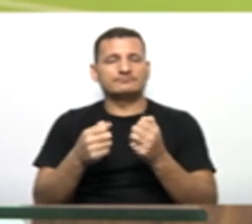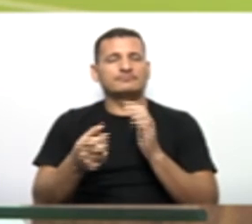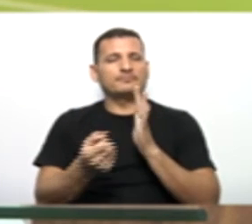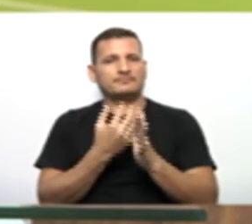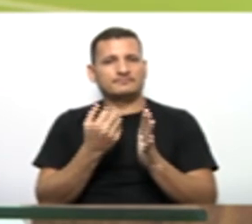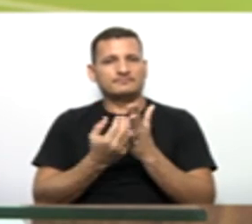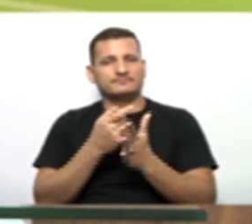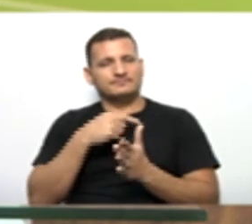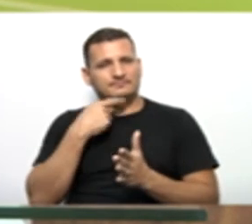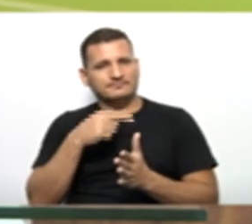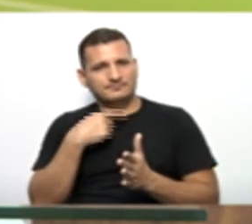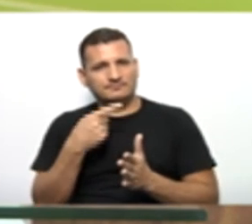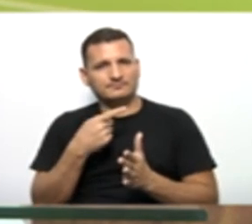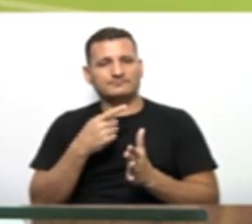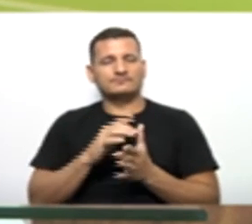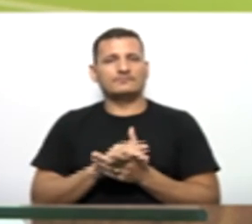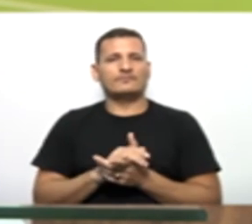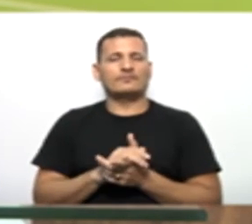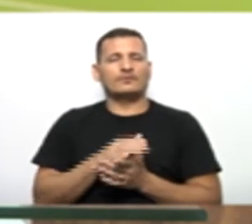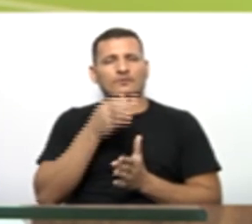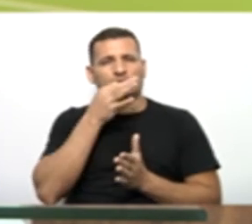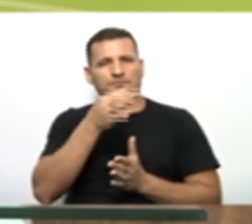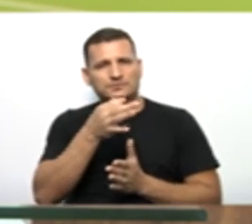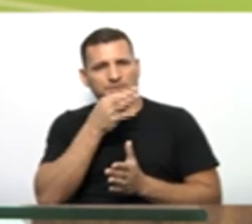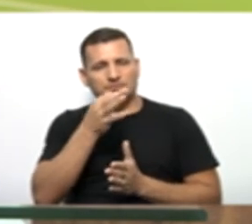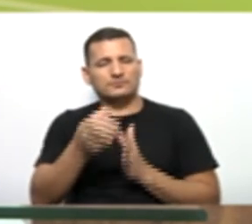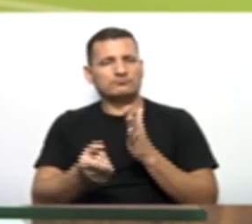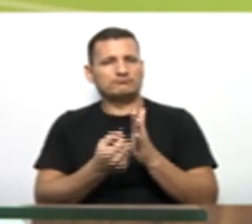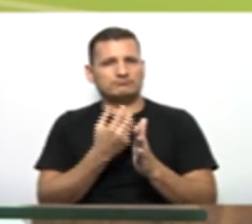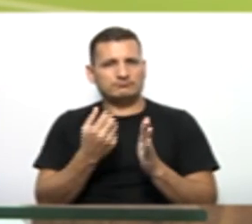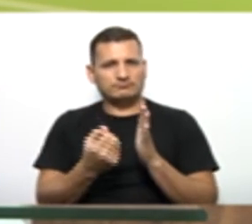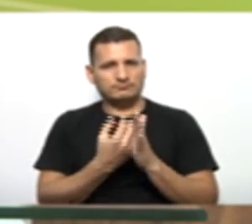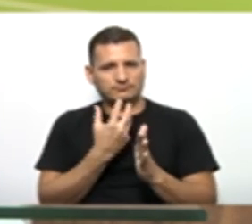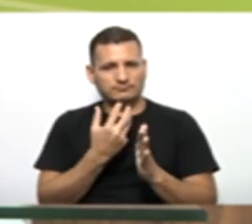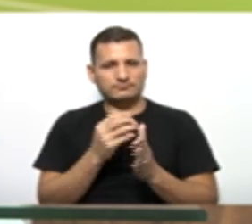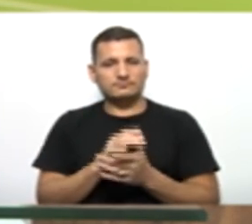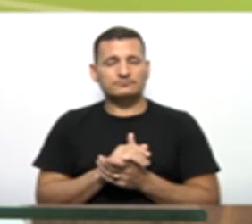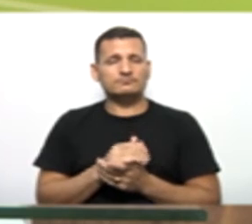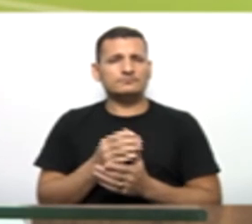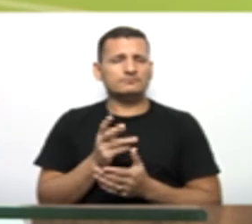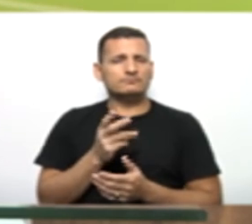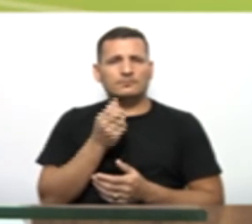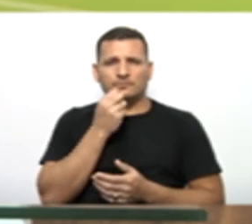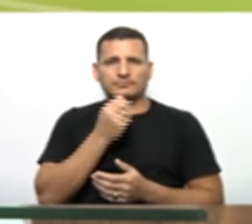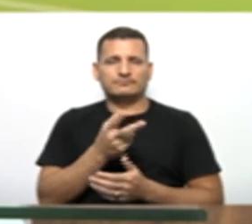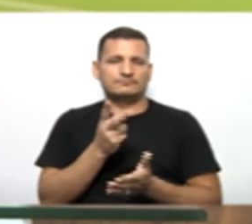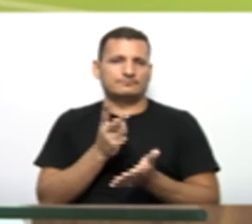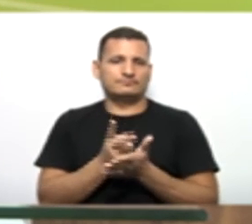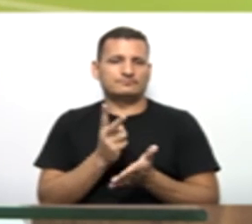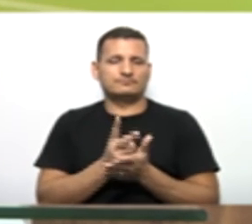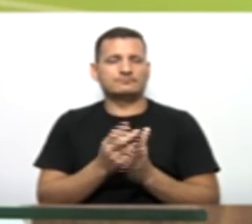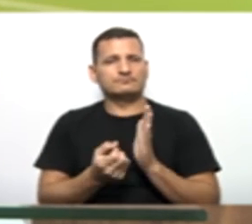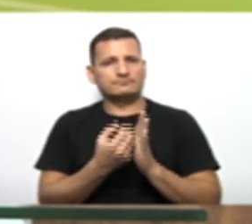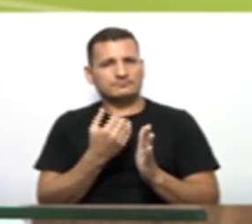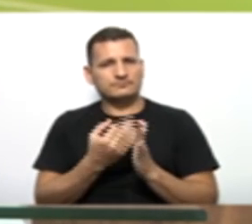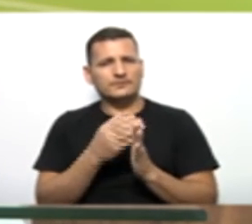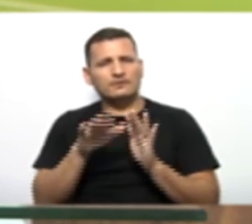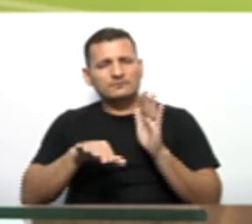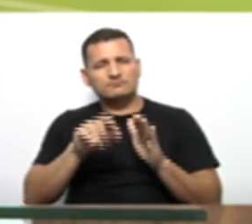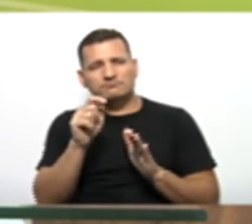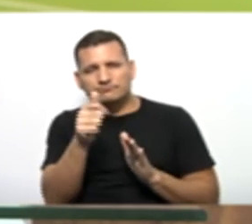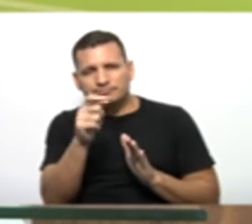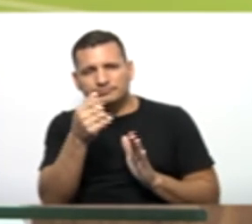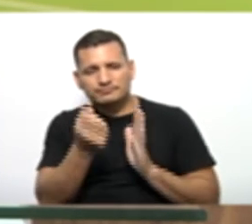as dúvidas de vocês, mandem os comentários de vocês. É sempre bom os comentários, a gente recebe pouco